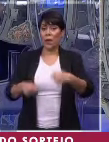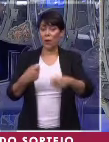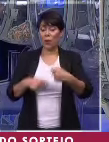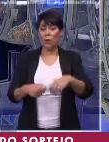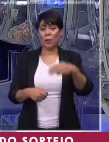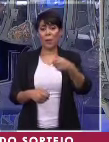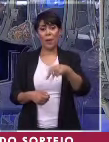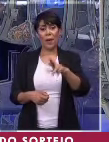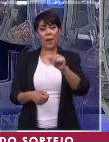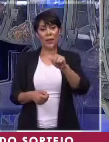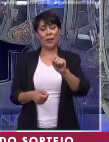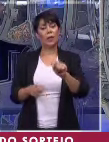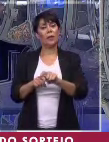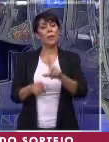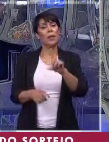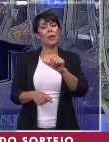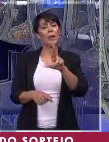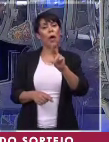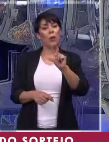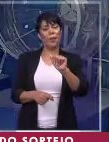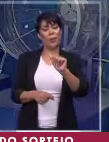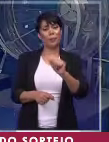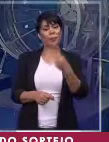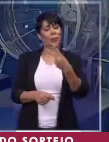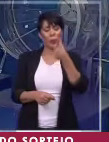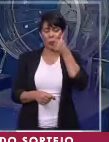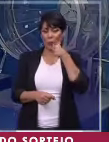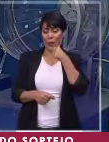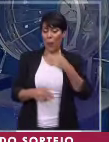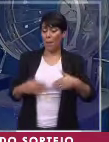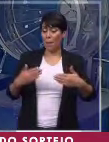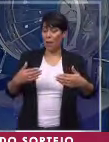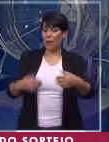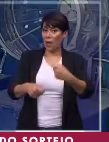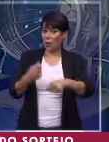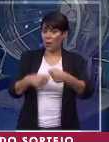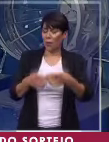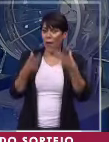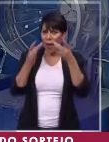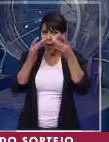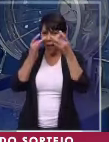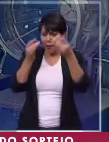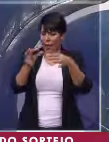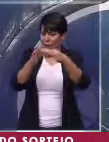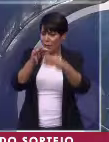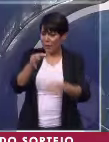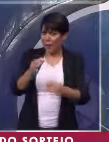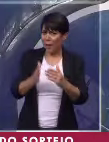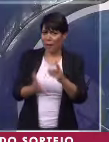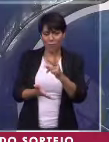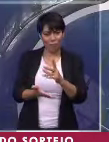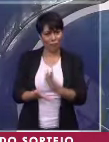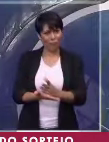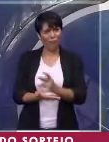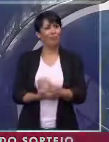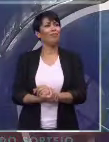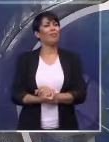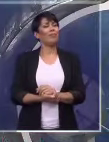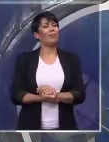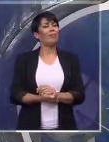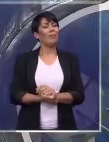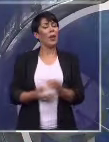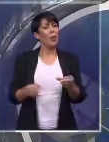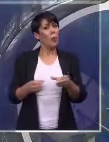Maria Baldez e Adaura Martins. Atentas a todos os detalhes. Aqui tudo pronto, bolas posicionadas.